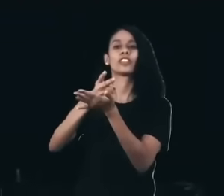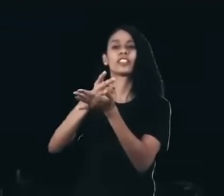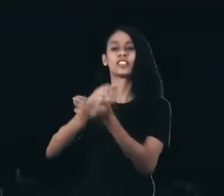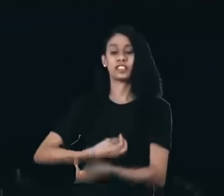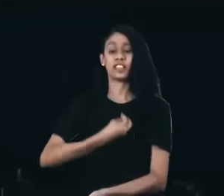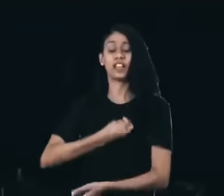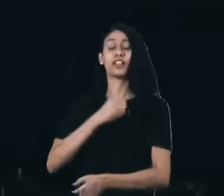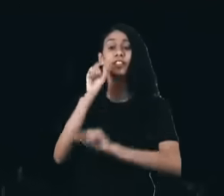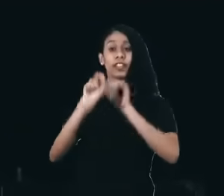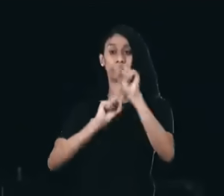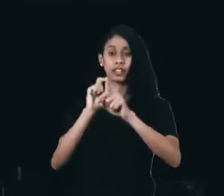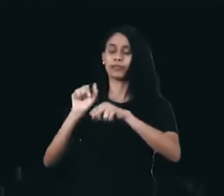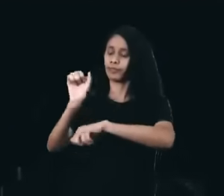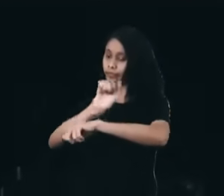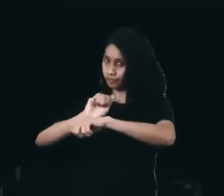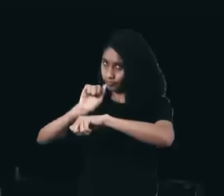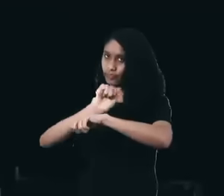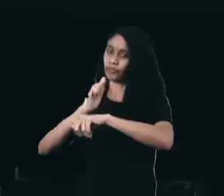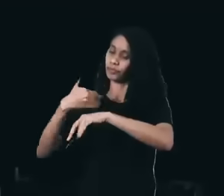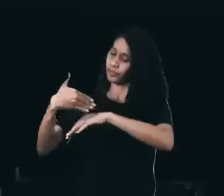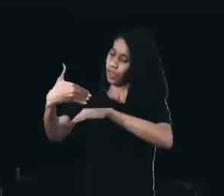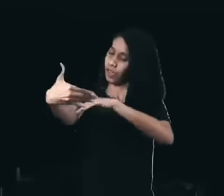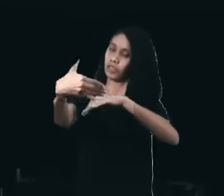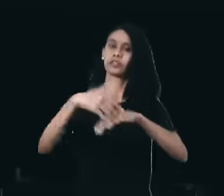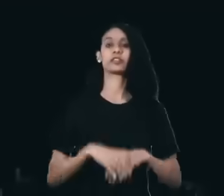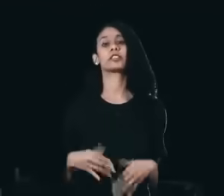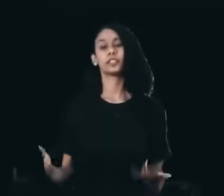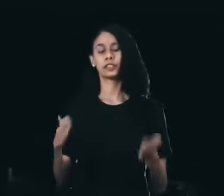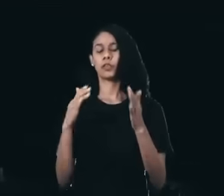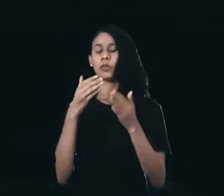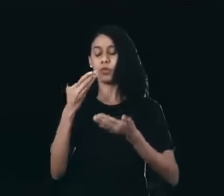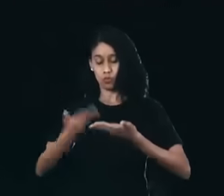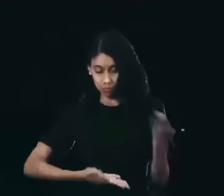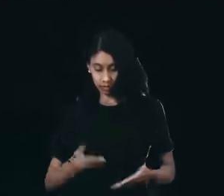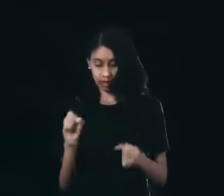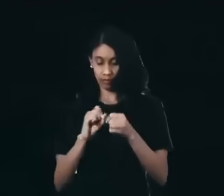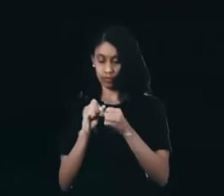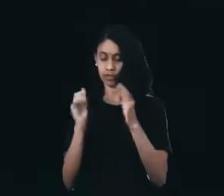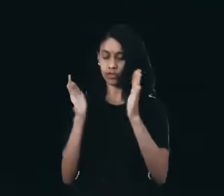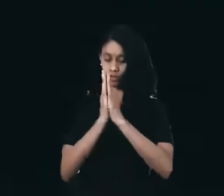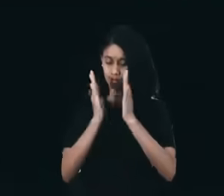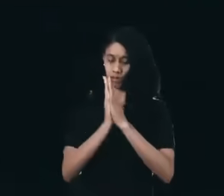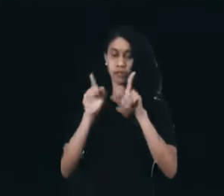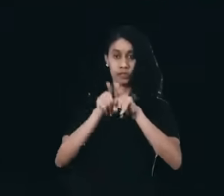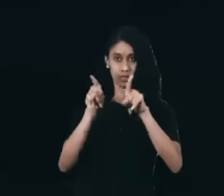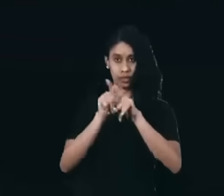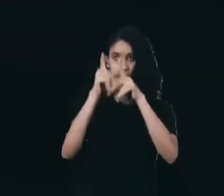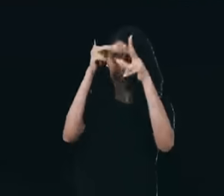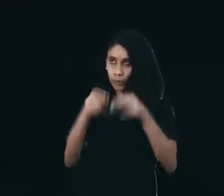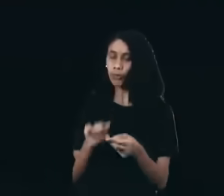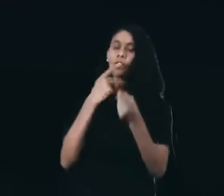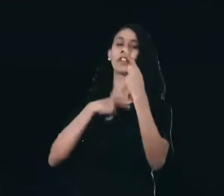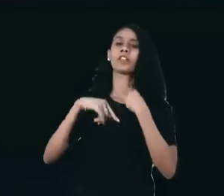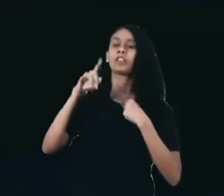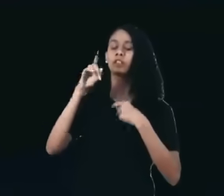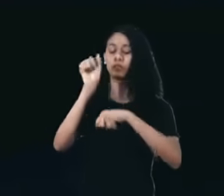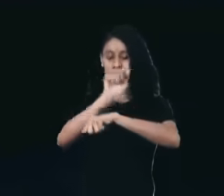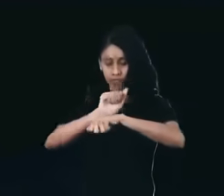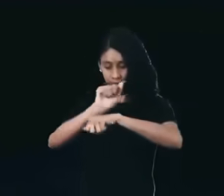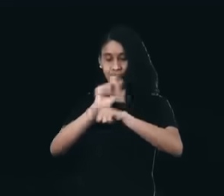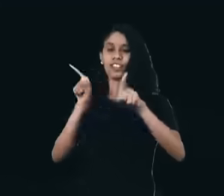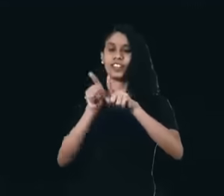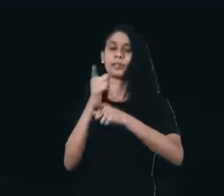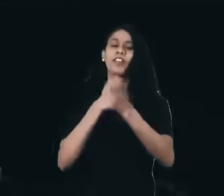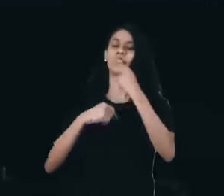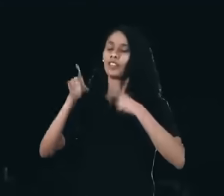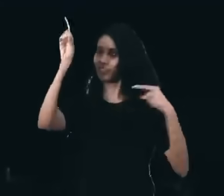do legado de Abraão. Logo, Eliezer faz uma oração que também era a oração e o desejo de Abraão, que também